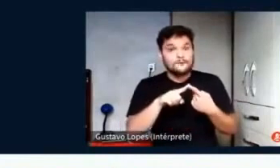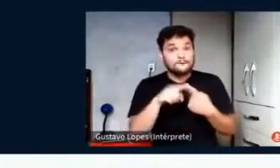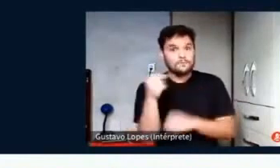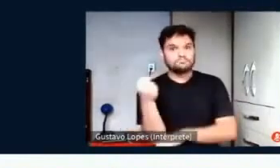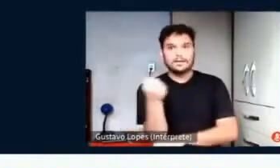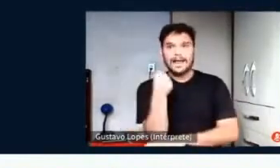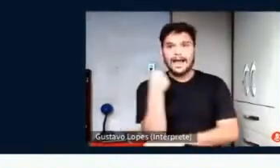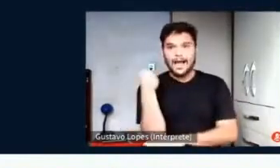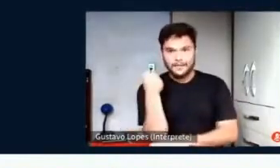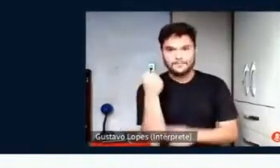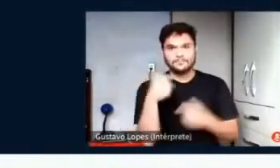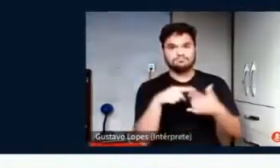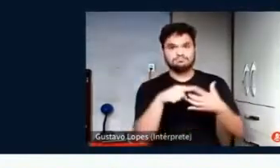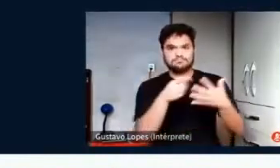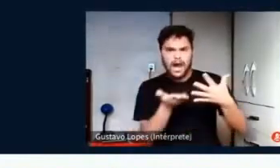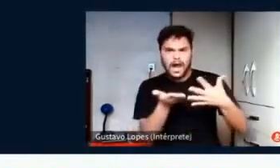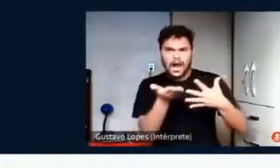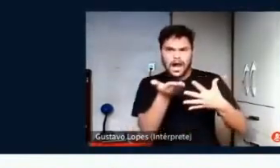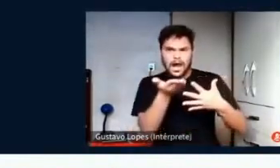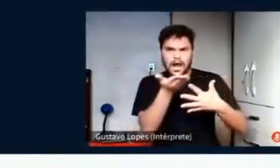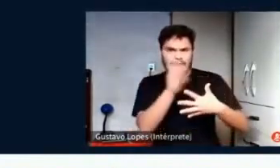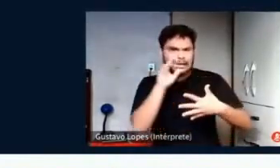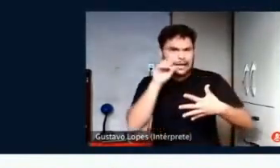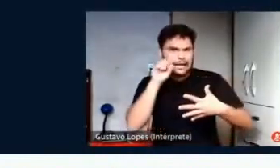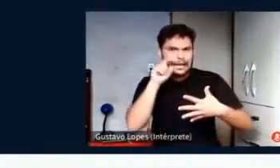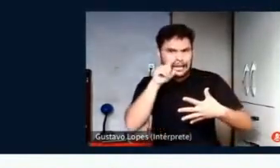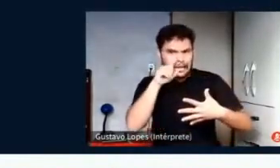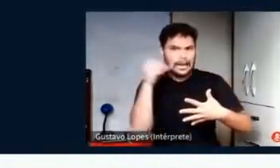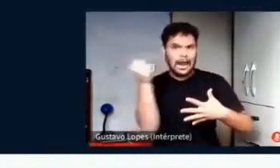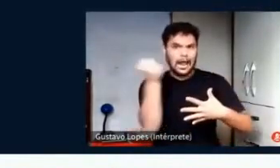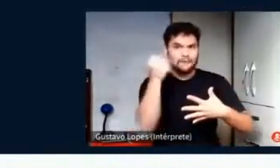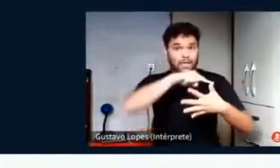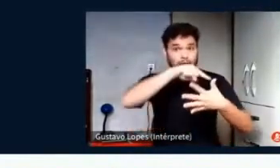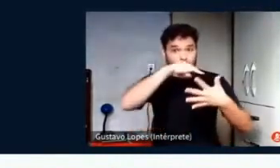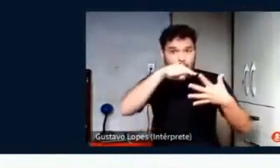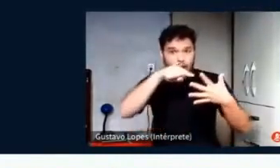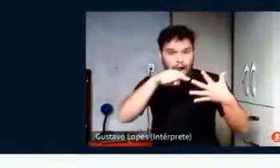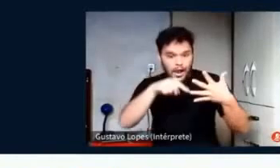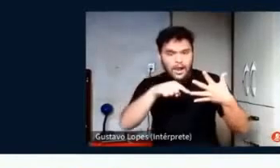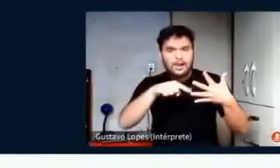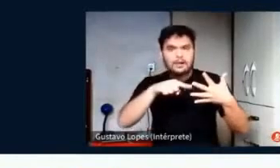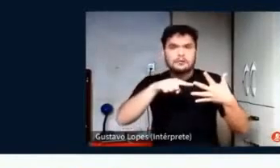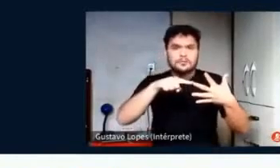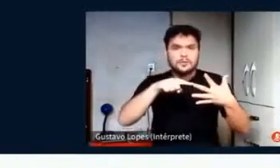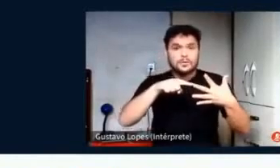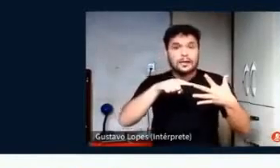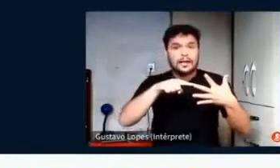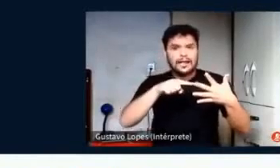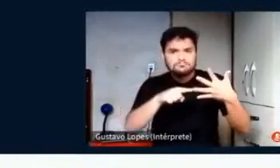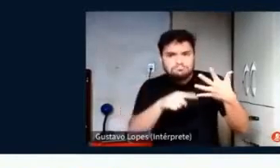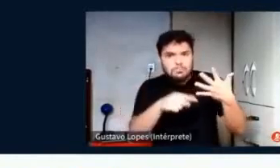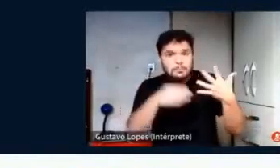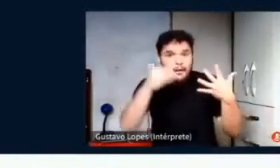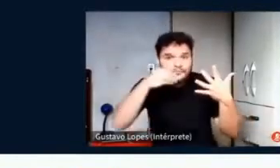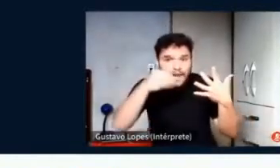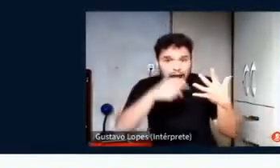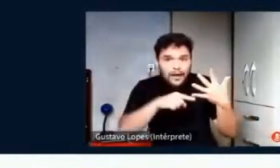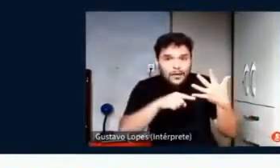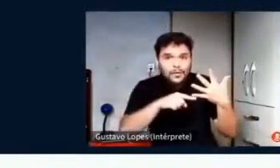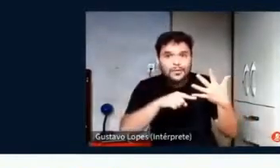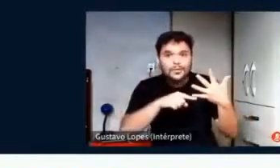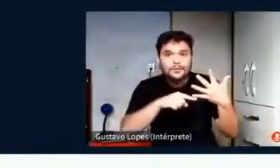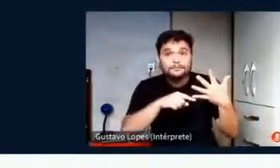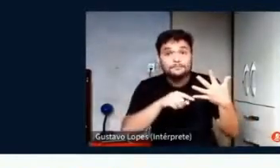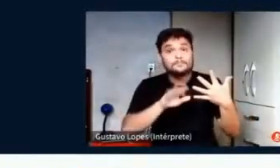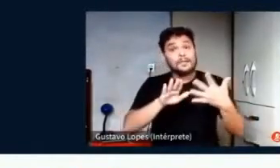ou seja, eu tenho uma alta intensidade e uma baixa frequência, e o risco extensivo, que eu tenho baixa intensidade e alta frequência. O